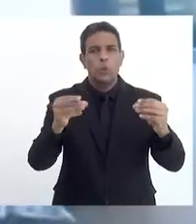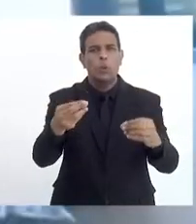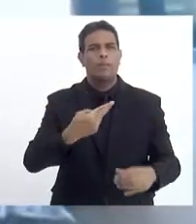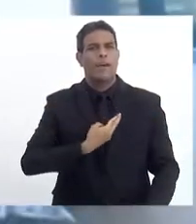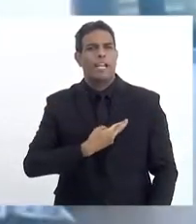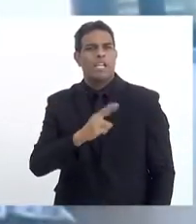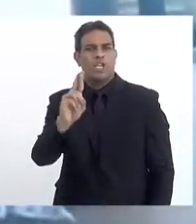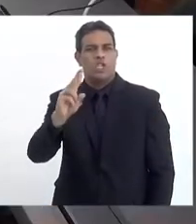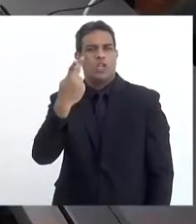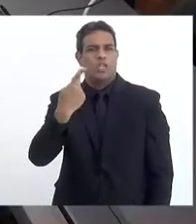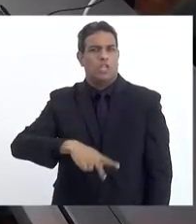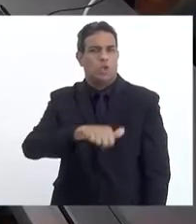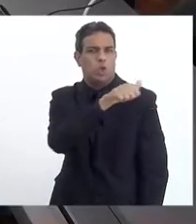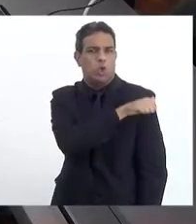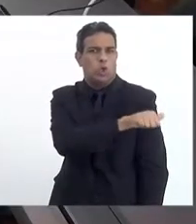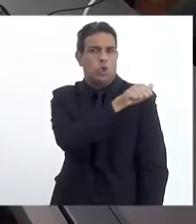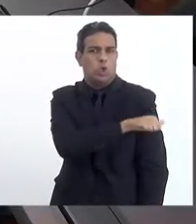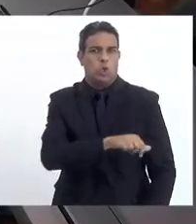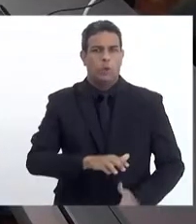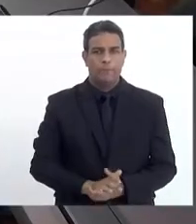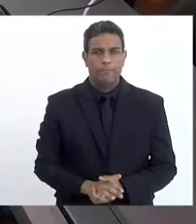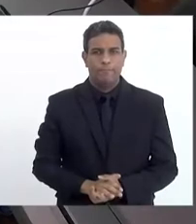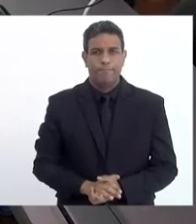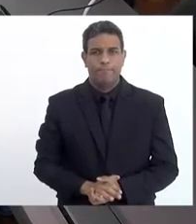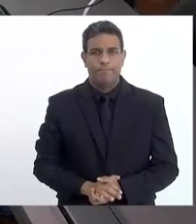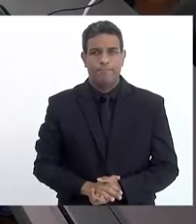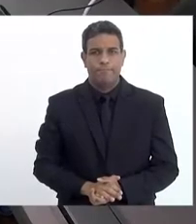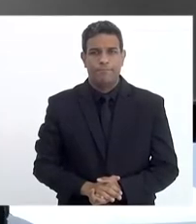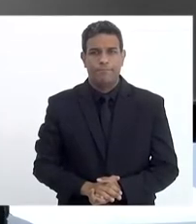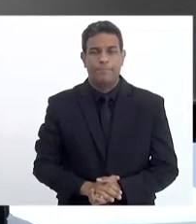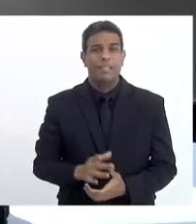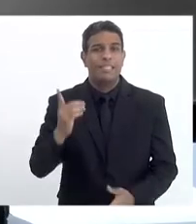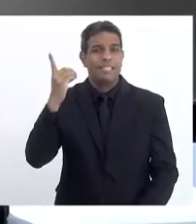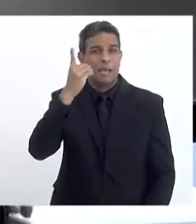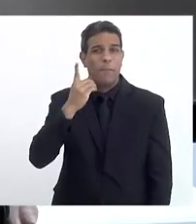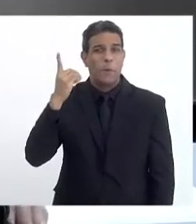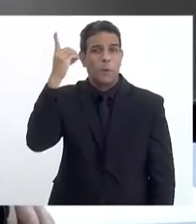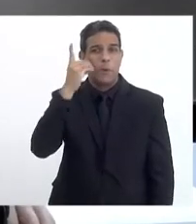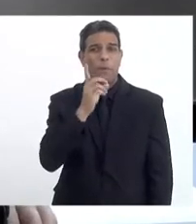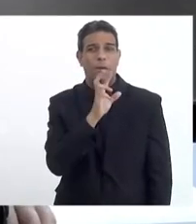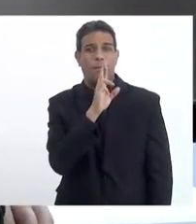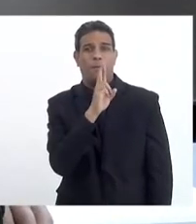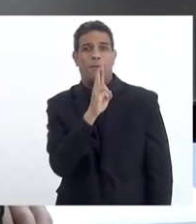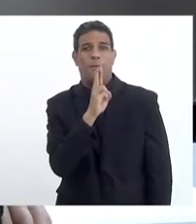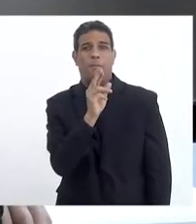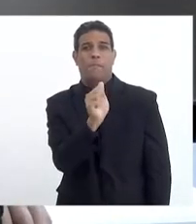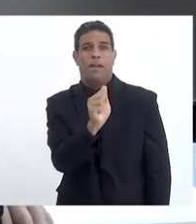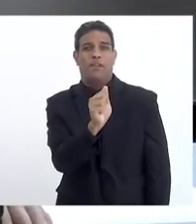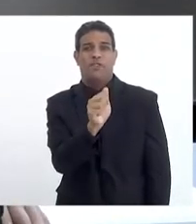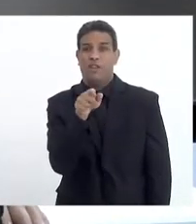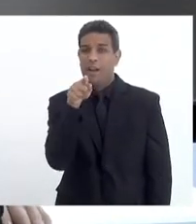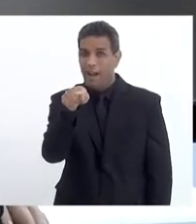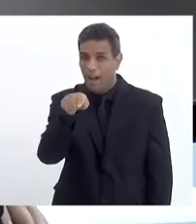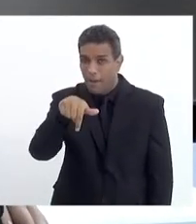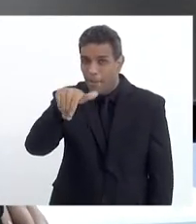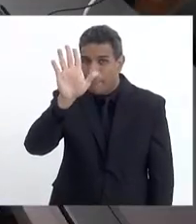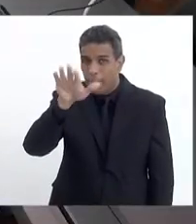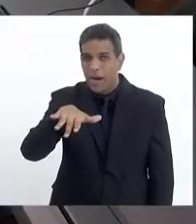esclarecido. Até porque o senhor sabe que o deputado Rodrigo Amorim é do axé, né?